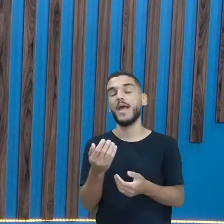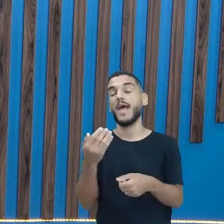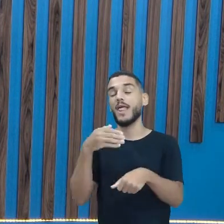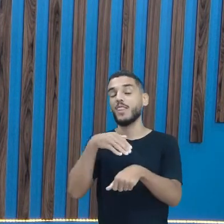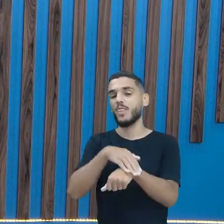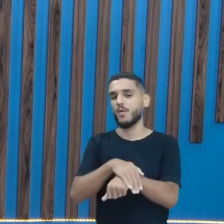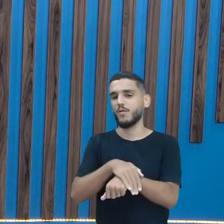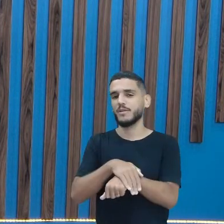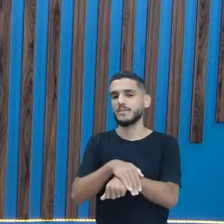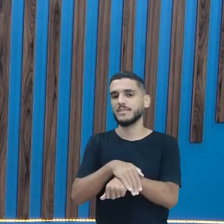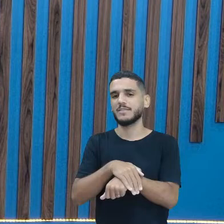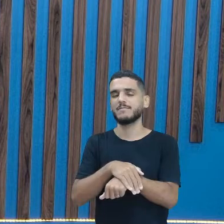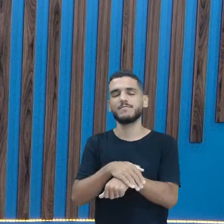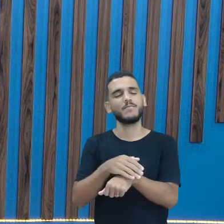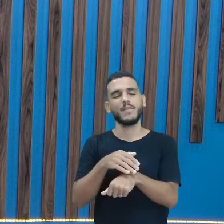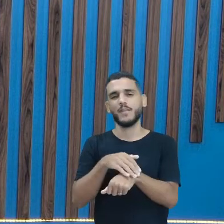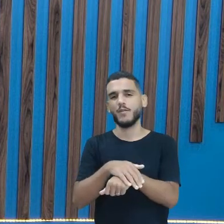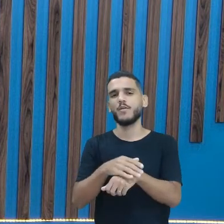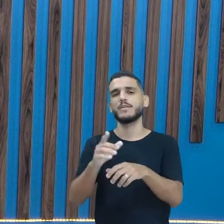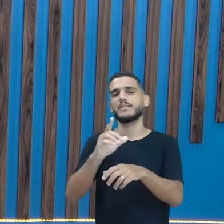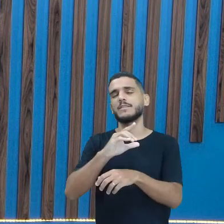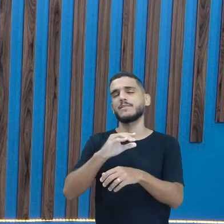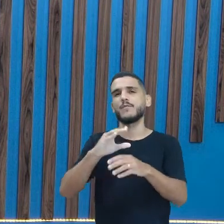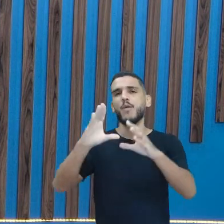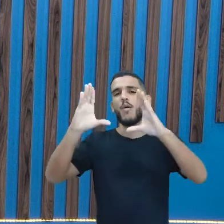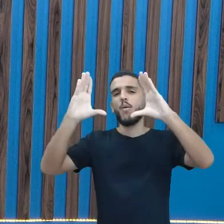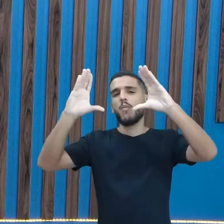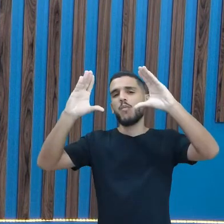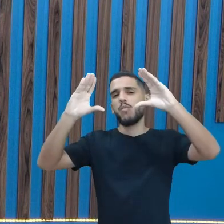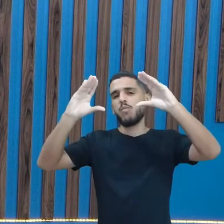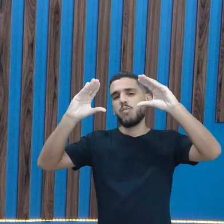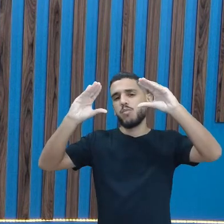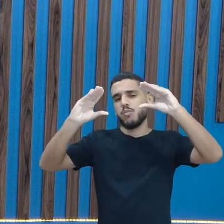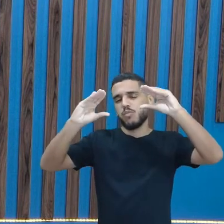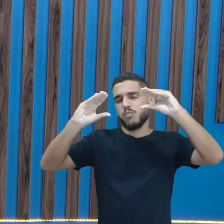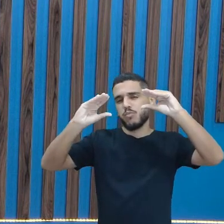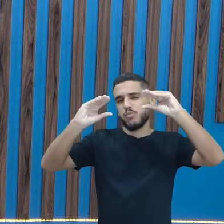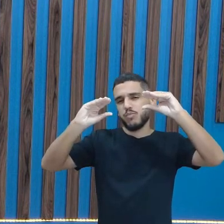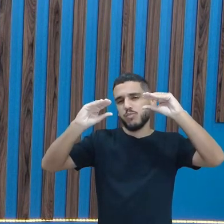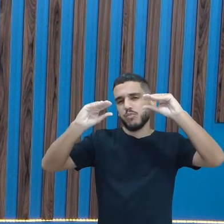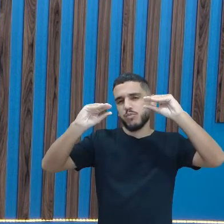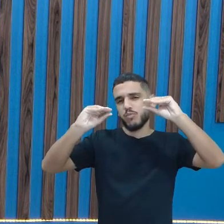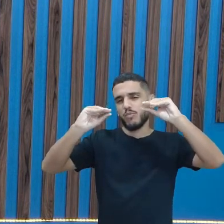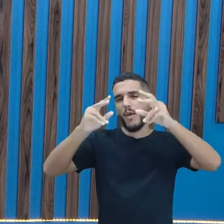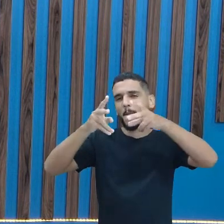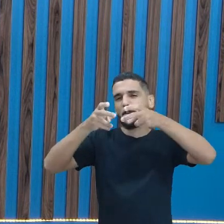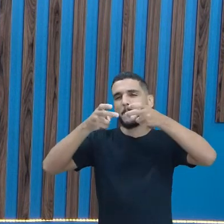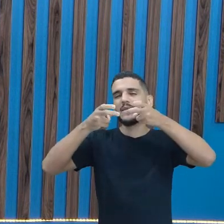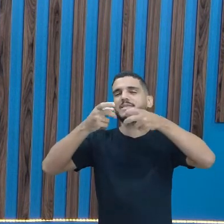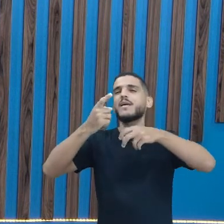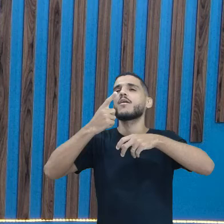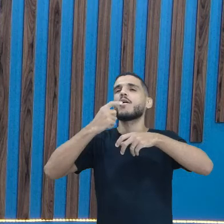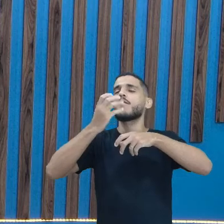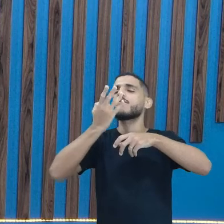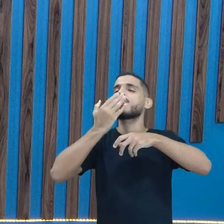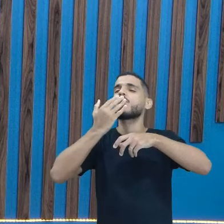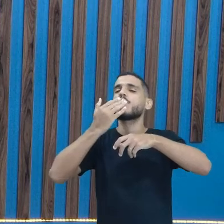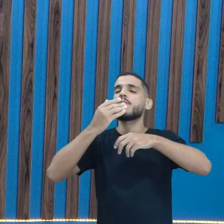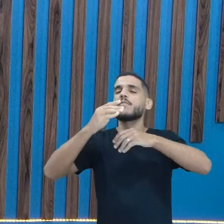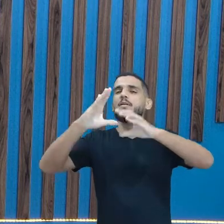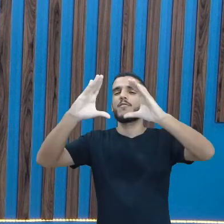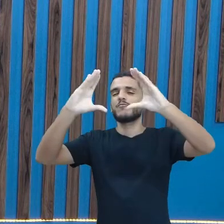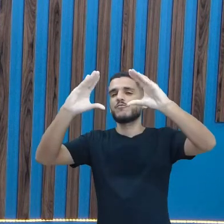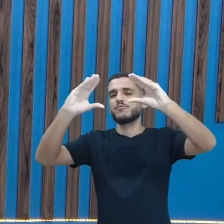Nem à noite, né? No finalzinho da tarde, início da noite, você já pode ver, ó, aquele vermelho do céu, né? Que a gente chama da